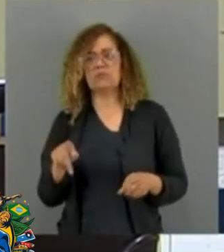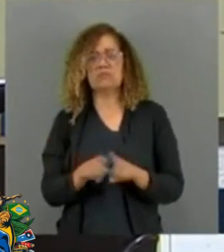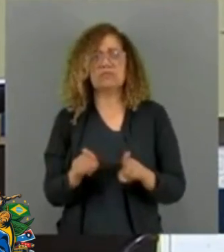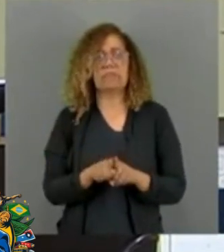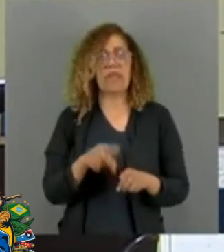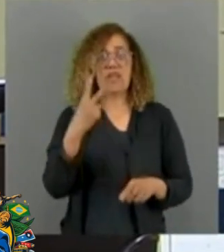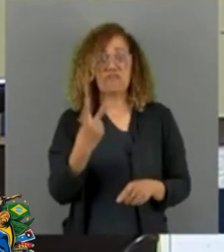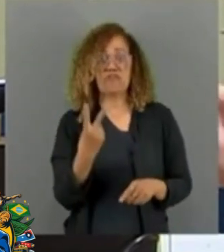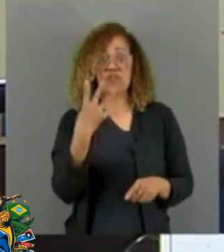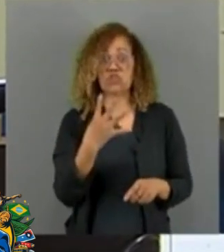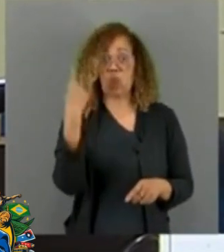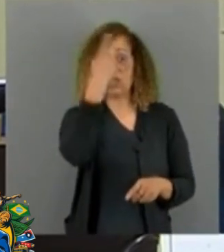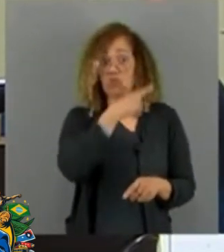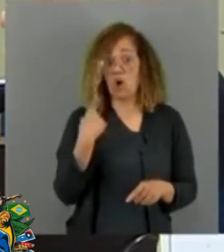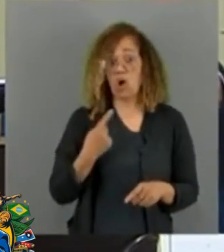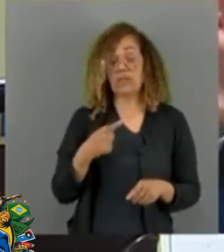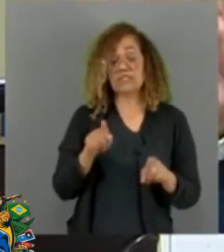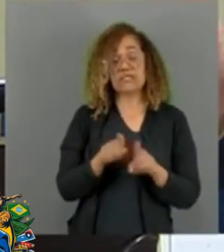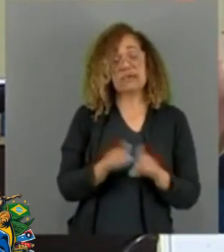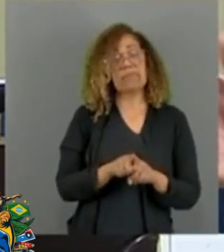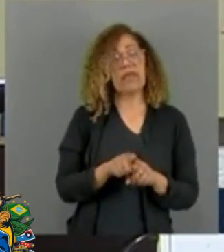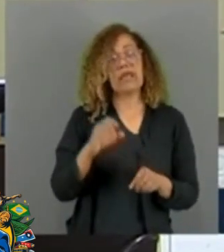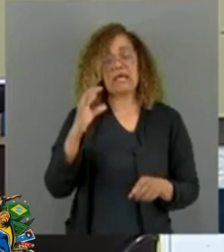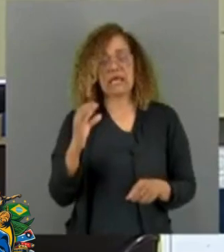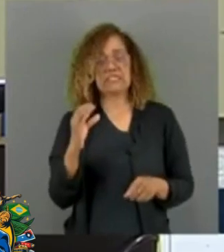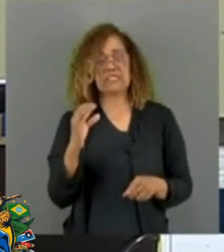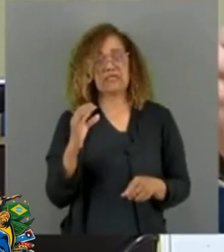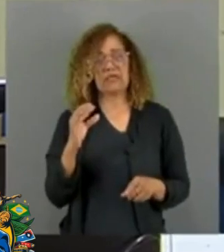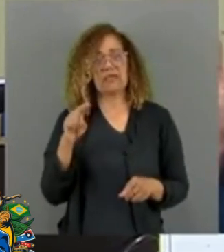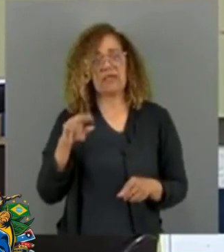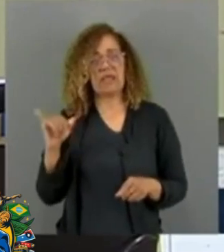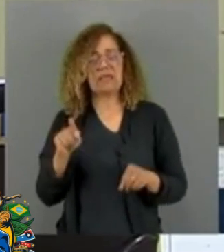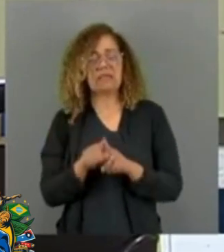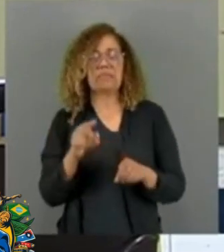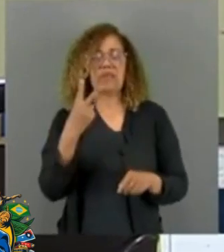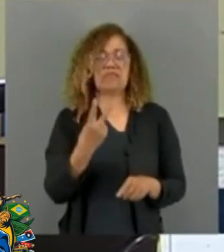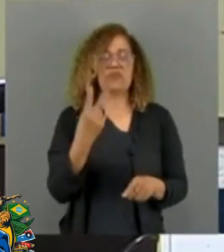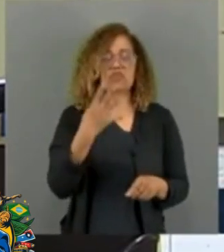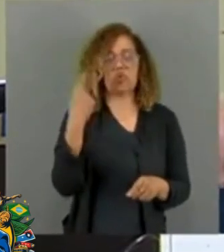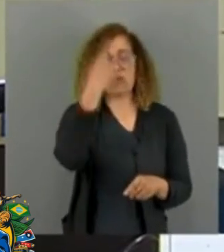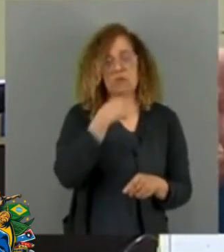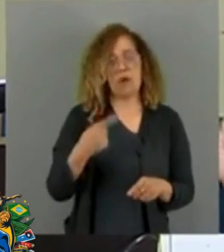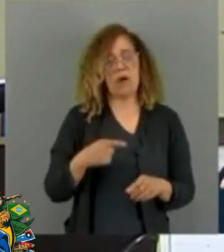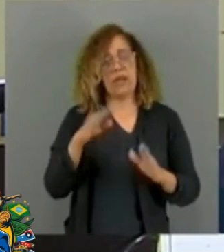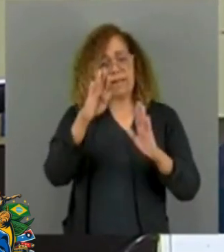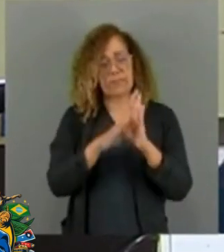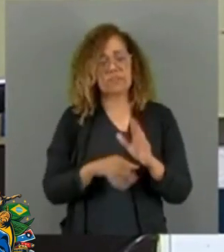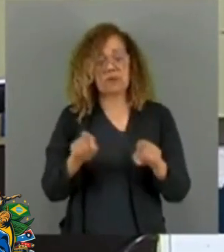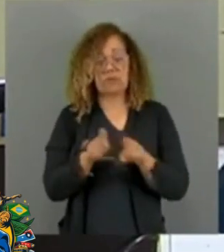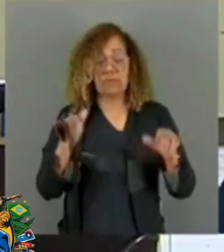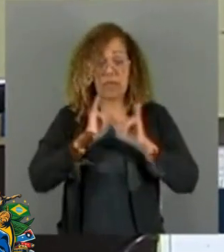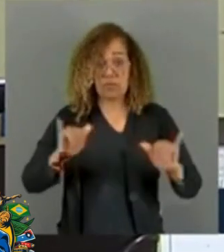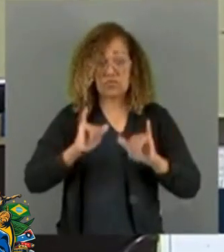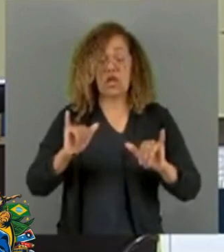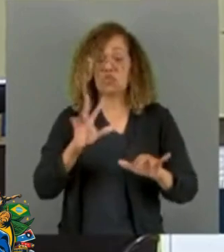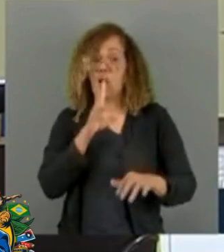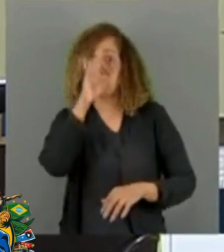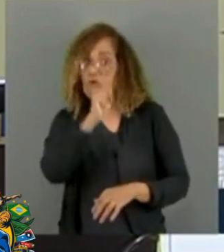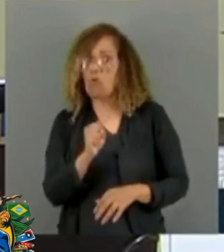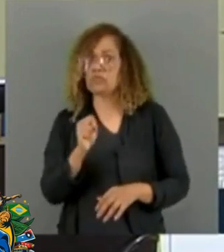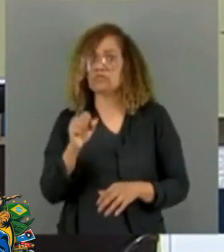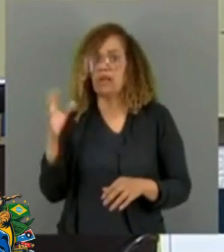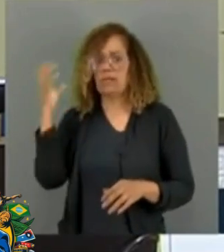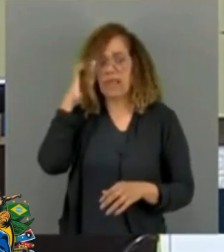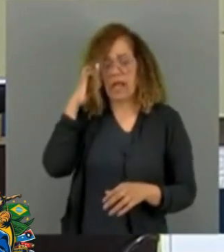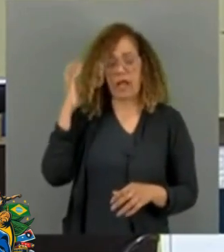24 horas de programação e a CNN com 3.400.000 visualizações com 24 horas de programação, mostrando inclusive a força da Auriverde nesse sentido.